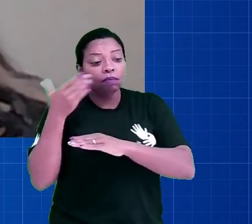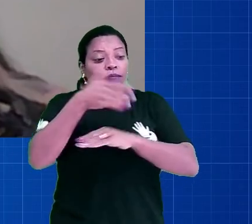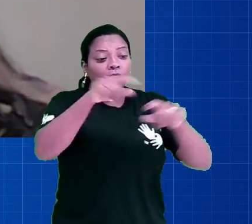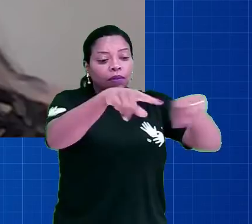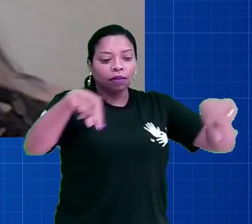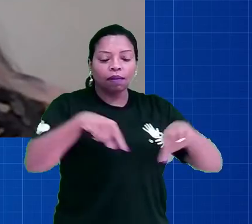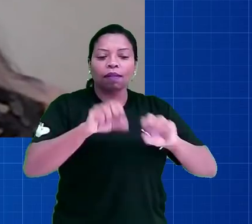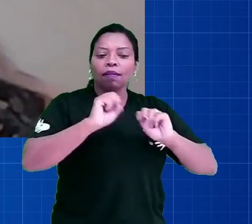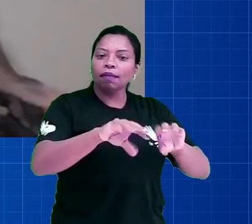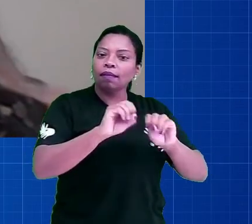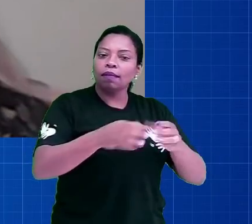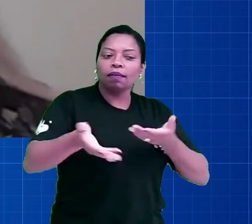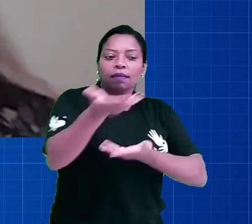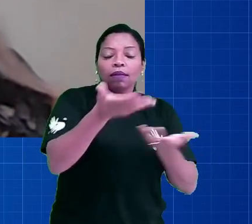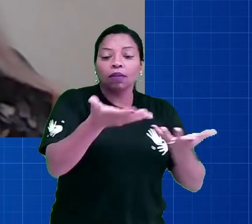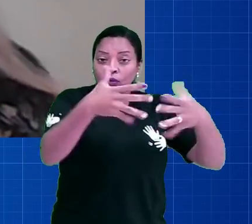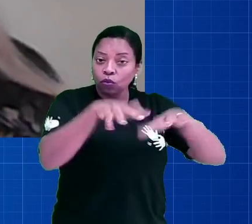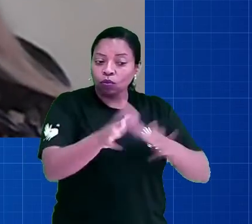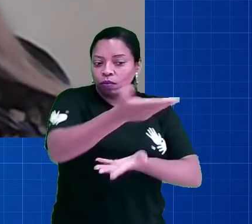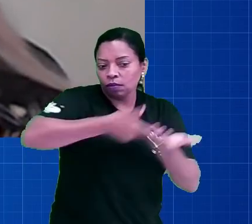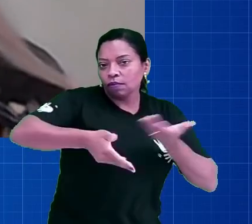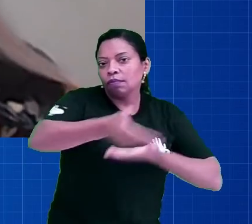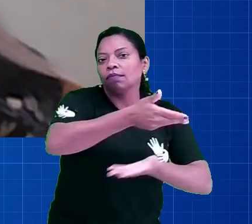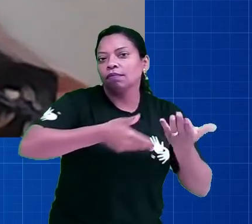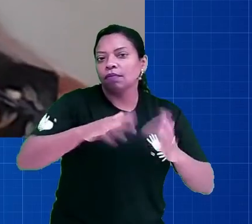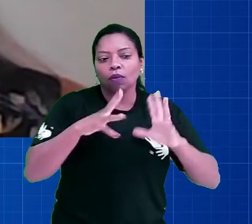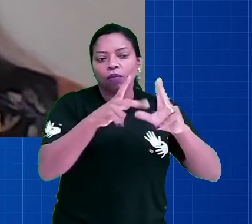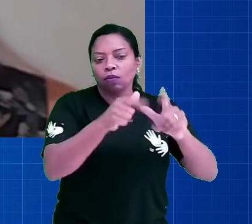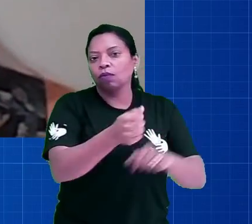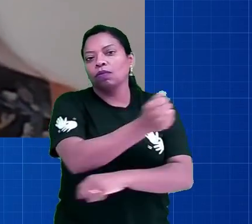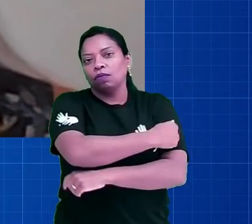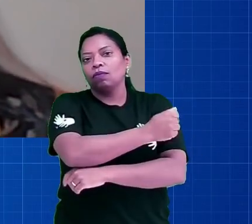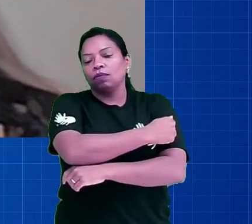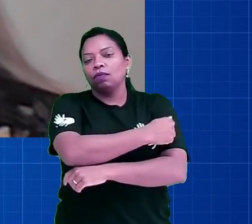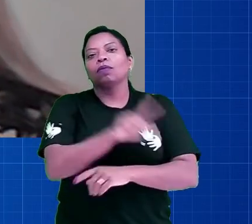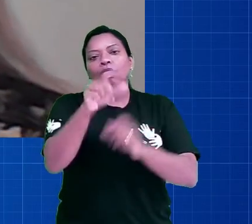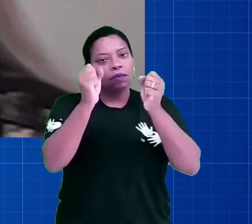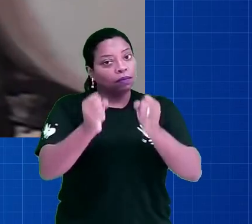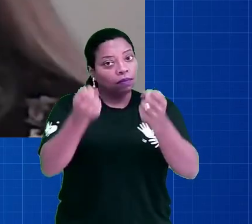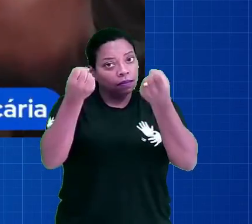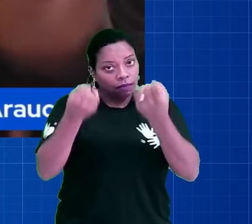de inclusão efetivo de todos os estudantes, né? Se a professora puder falar um pouquinho dessa parte.